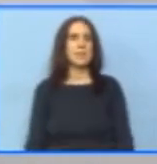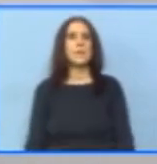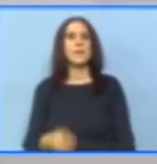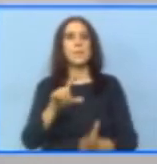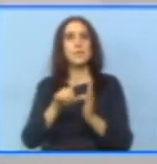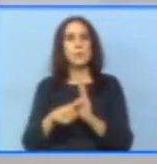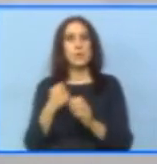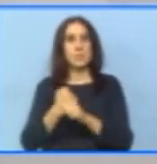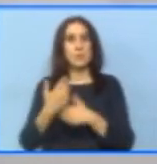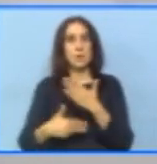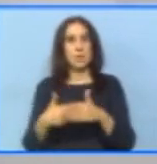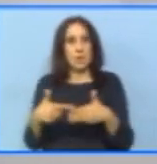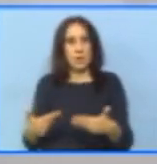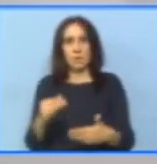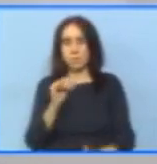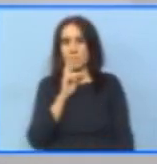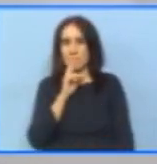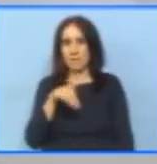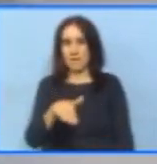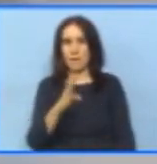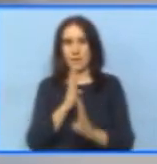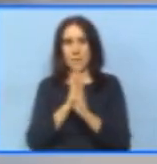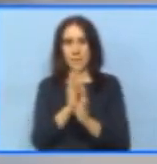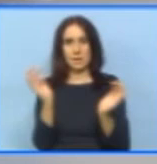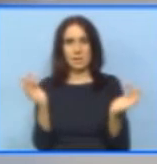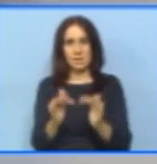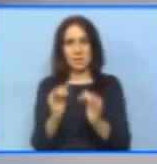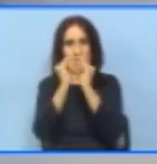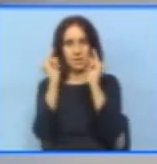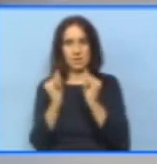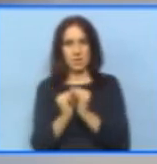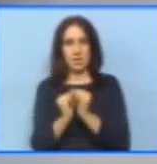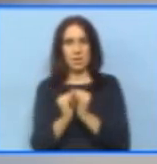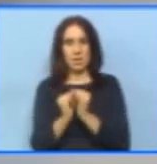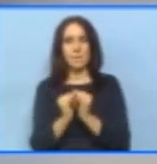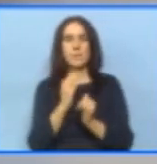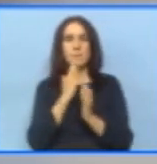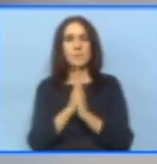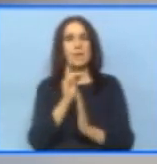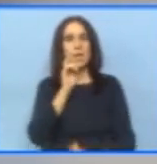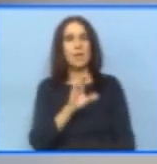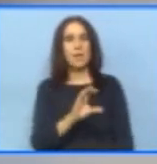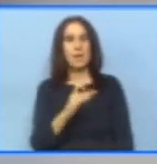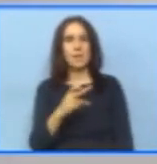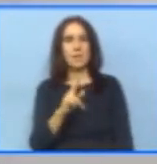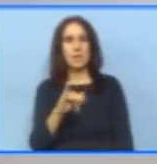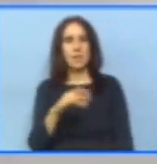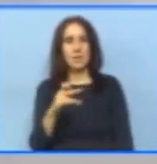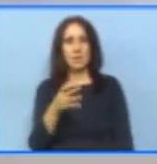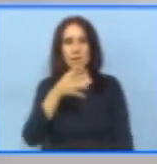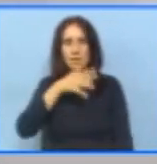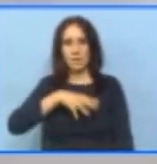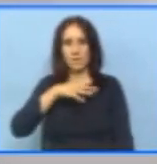é esse trabalho que estará presente agora aqui em Fátima, nesta peregrinação internacional, Pedi a Catarina que nos informasse